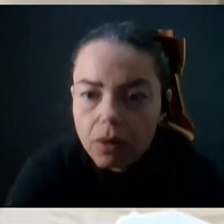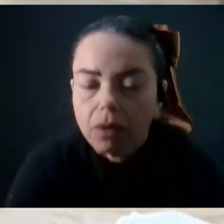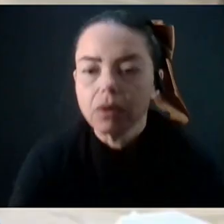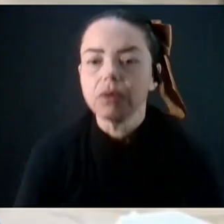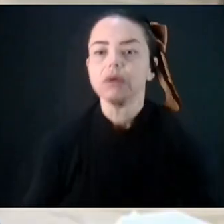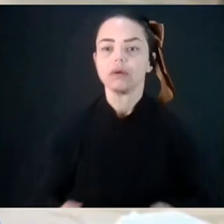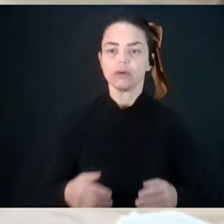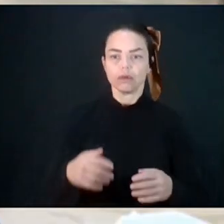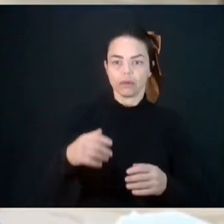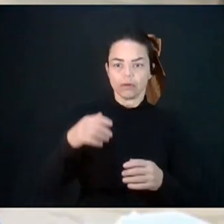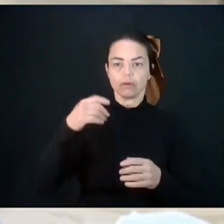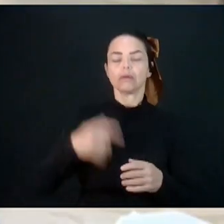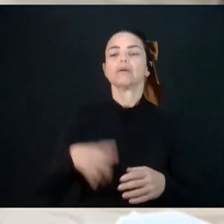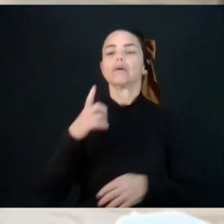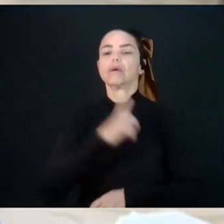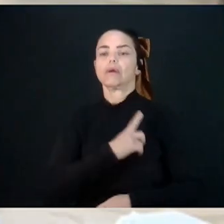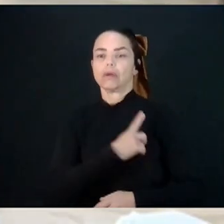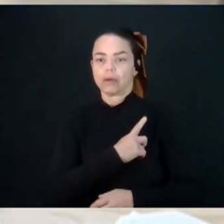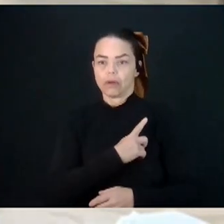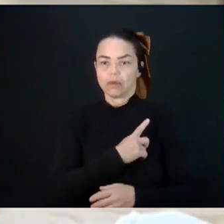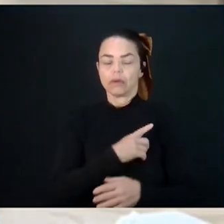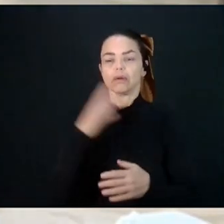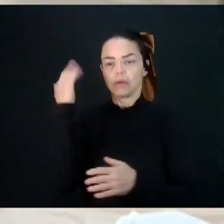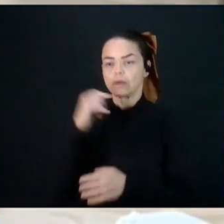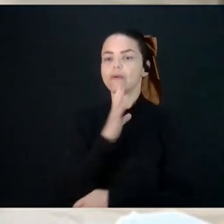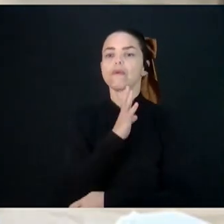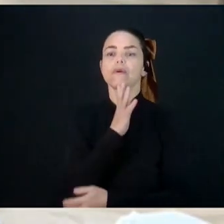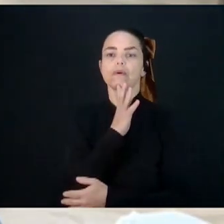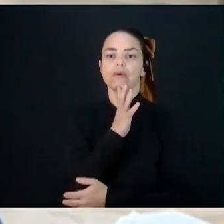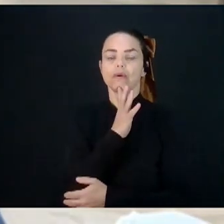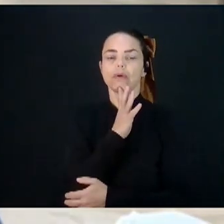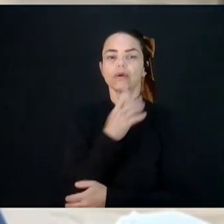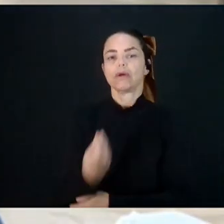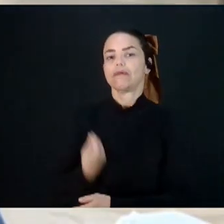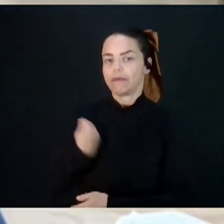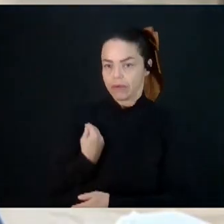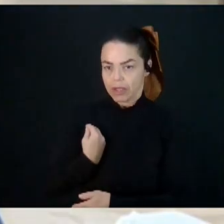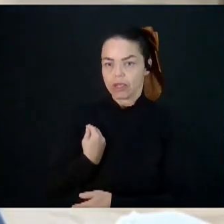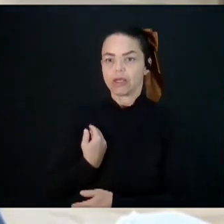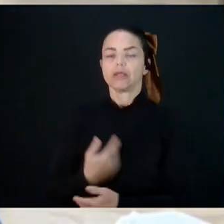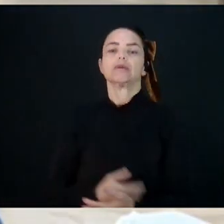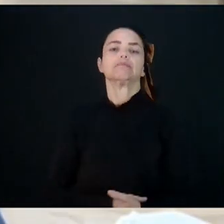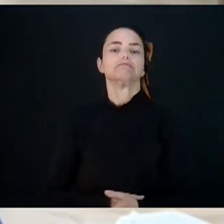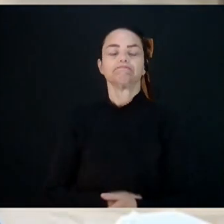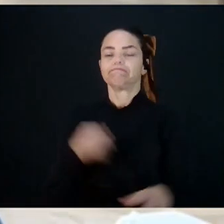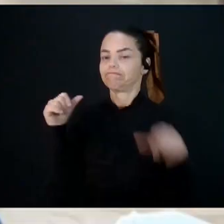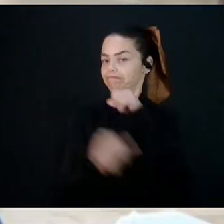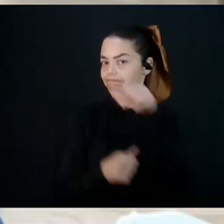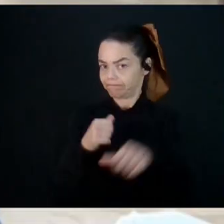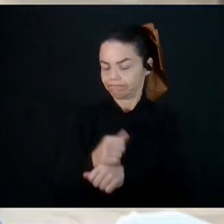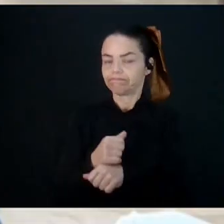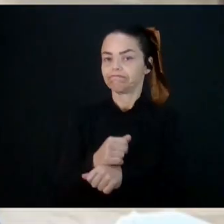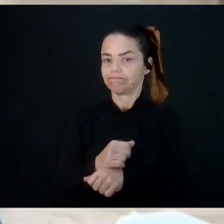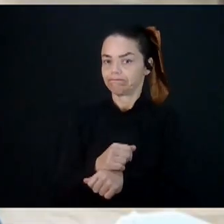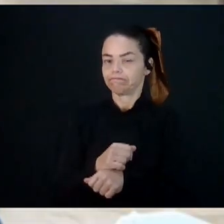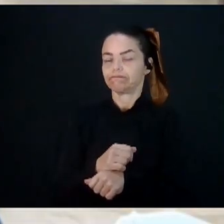por um delegado, uma delegada que já conhecia a história precedente, ela mudou a voz, mudou tudo. Então, ela